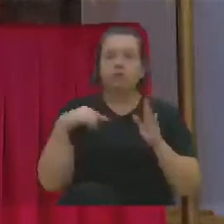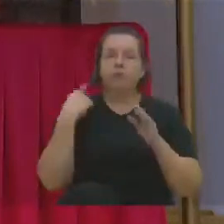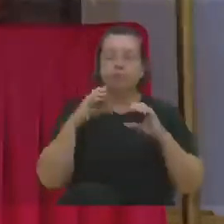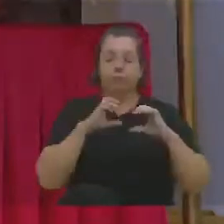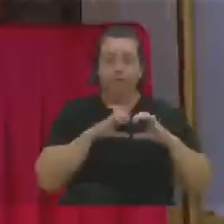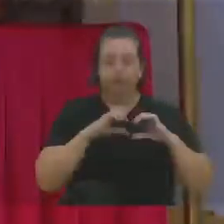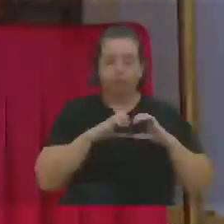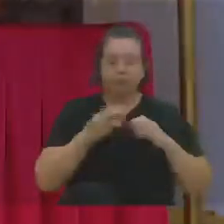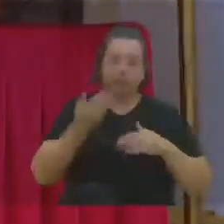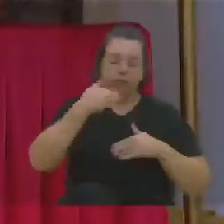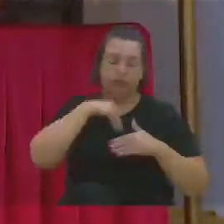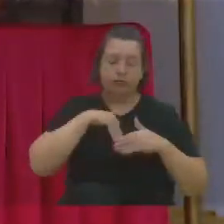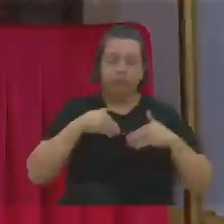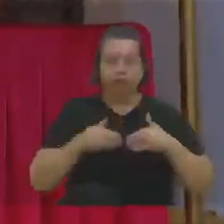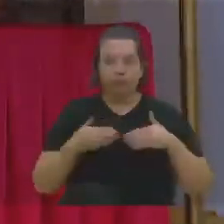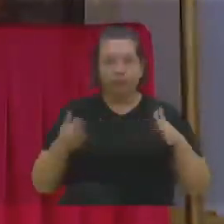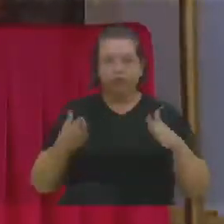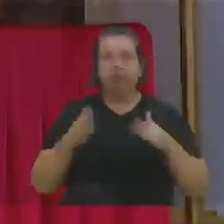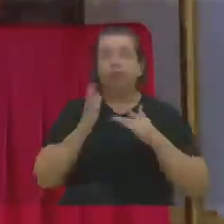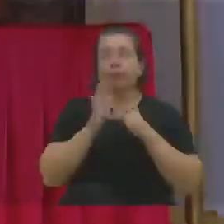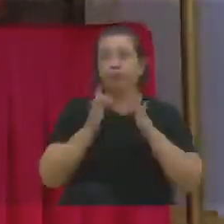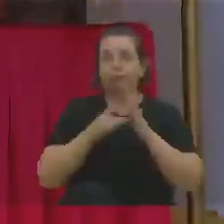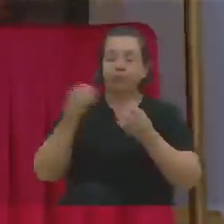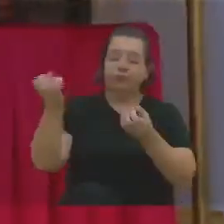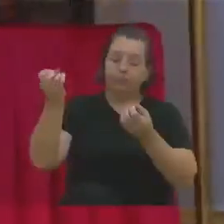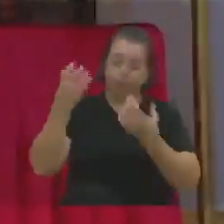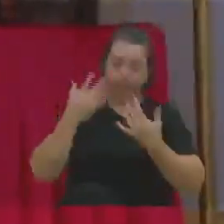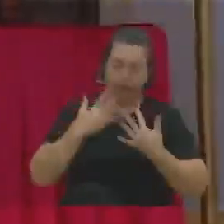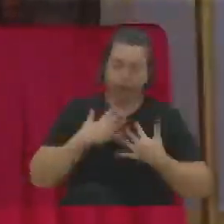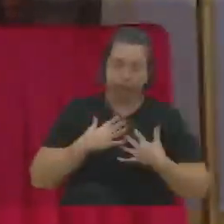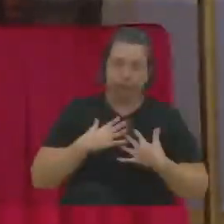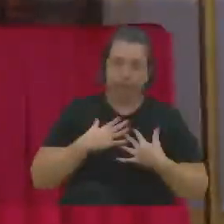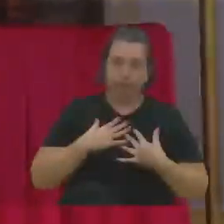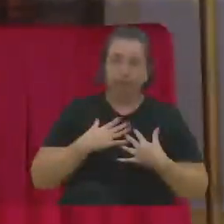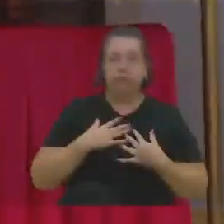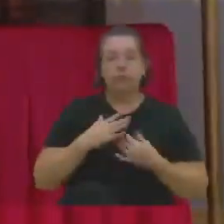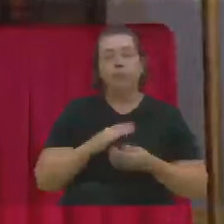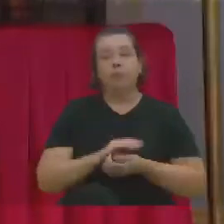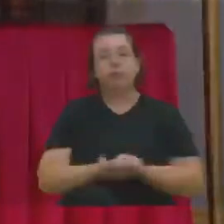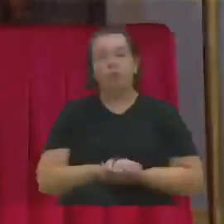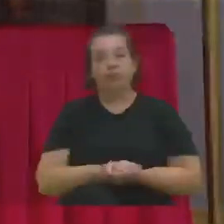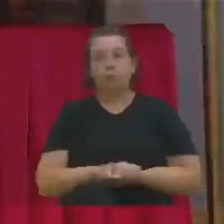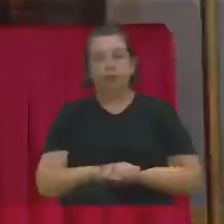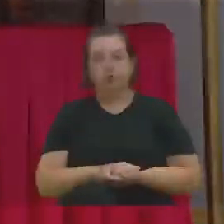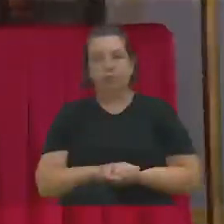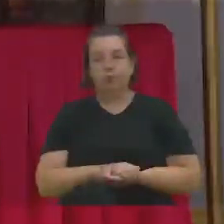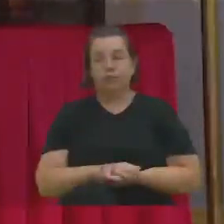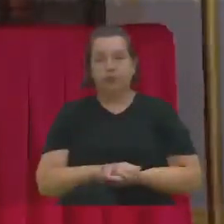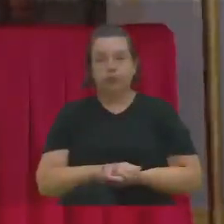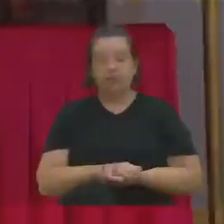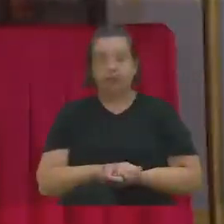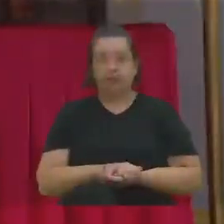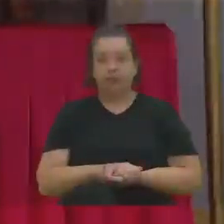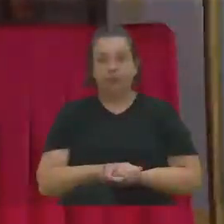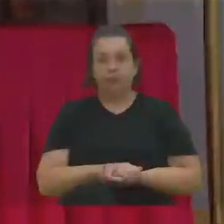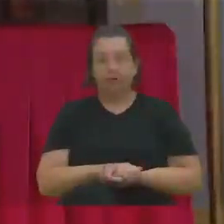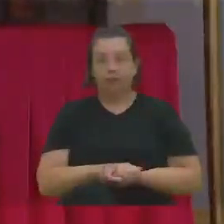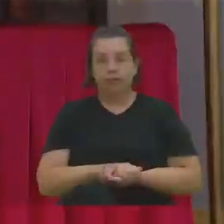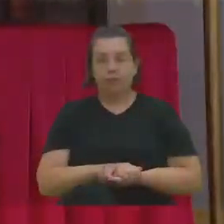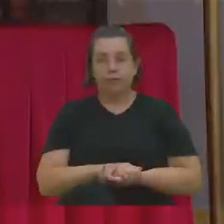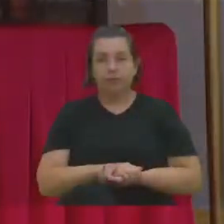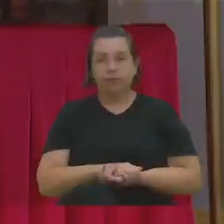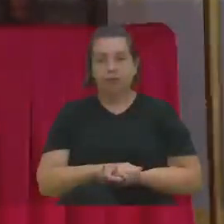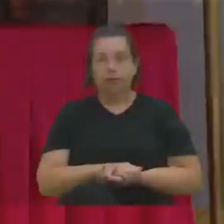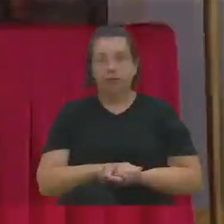nosso interior, para que esta luz se faça presente sempre em